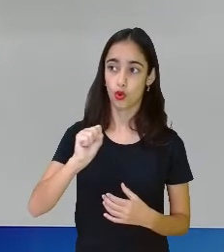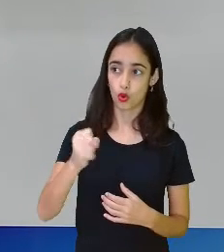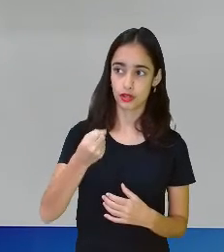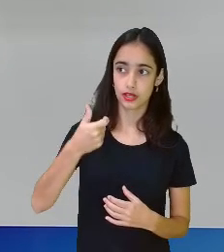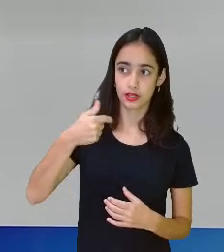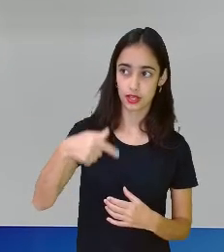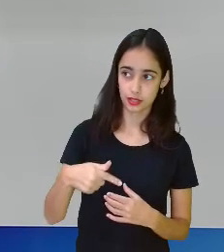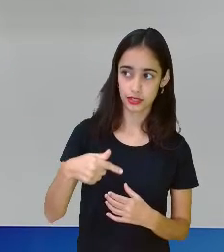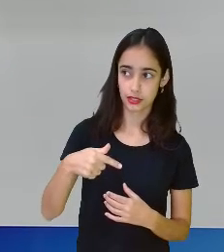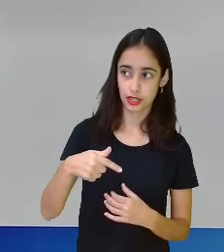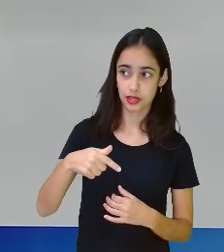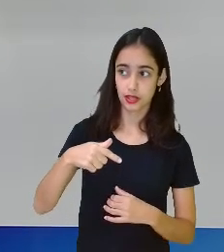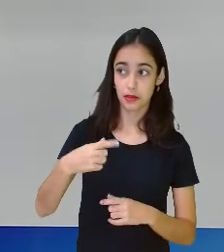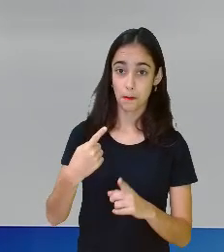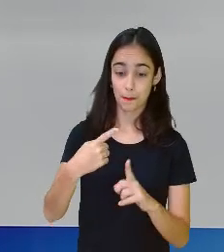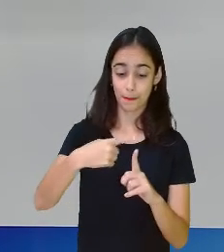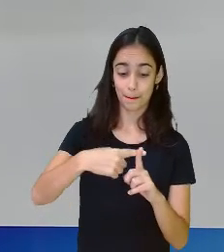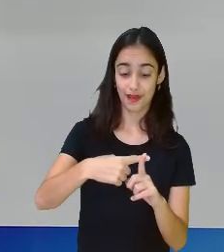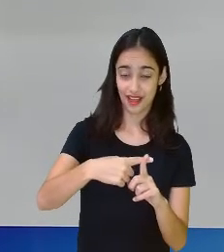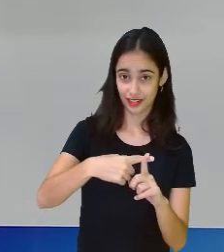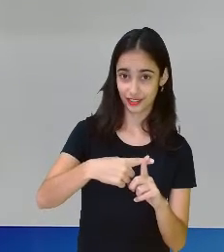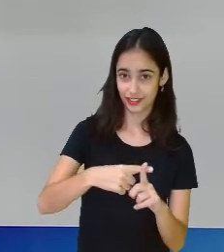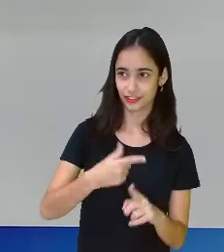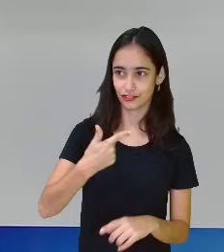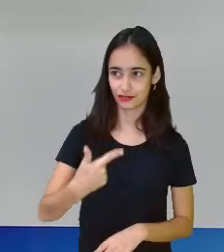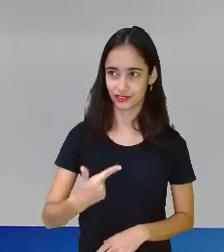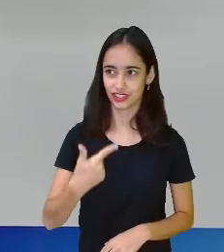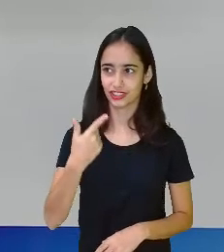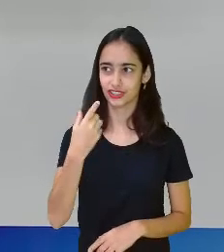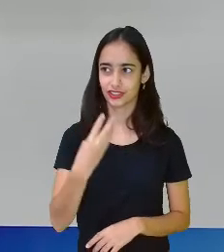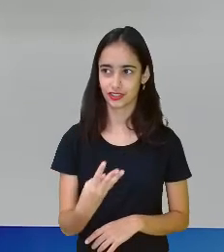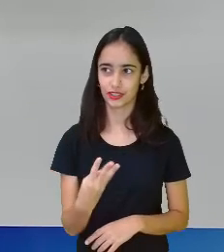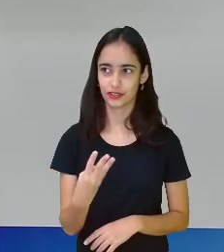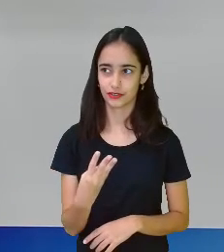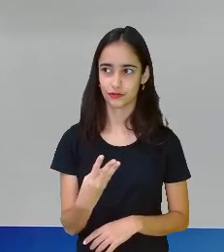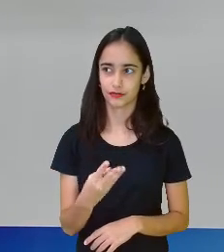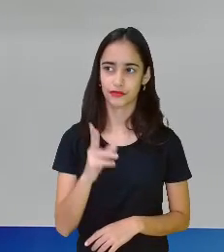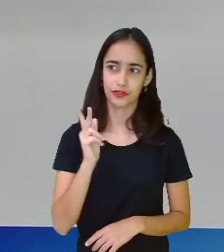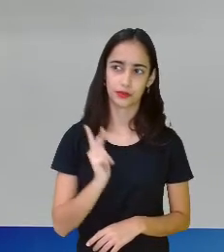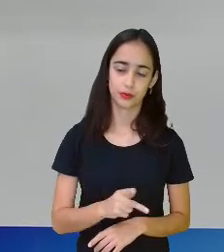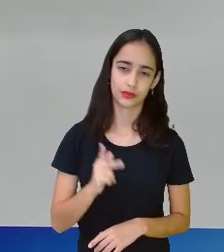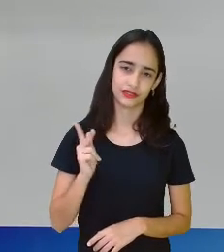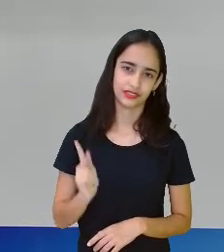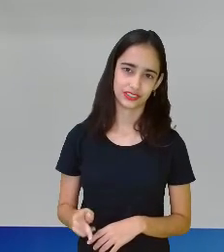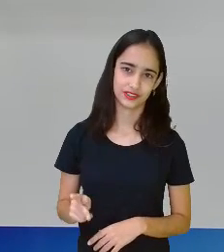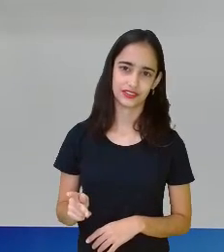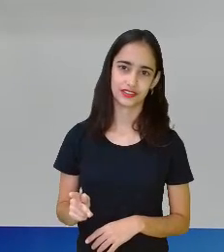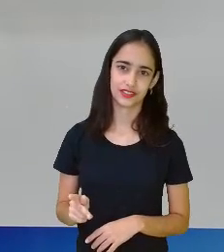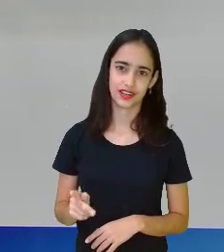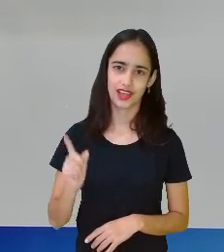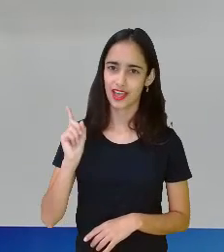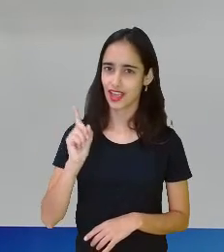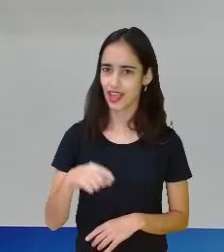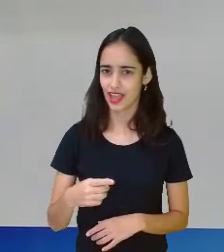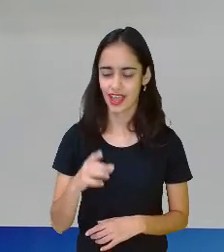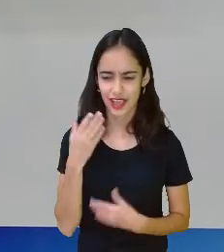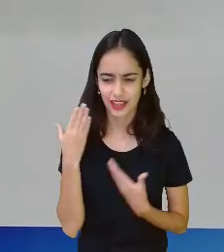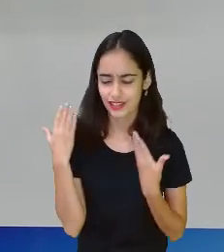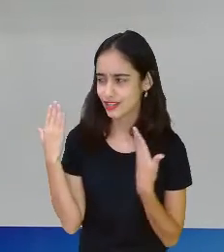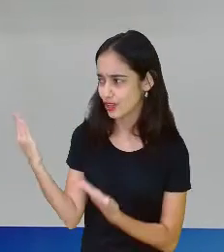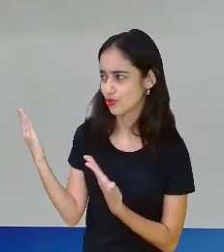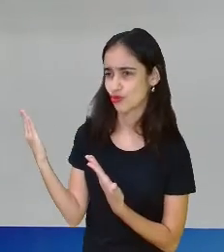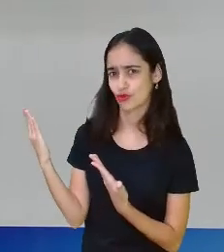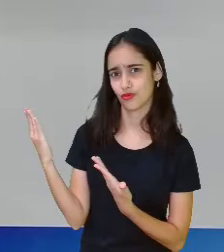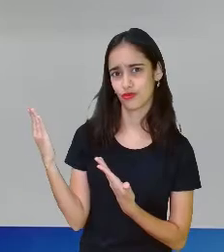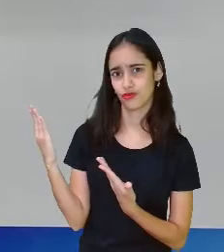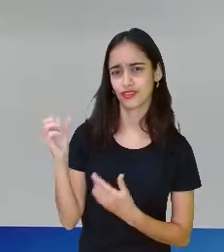primo. Quantas bolas de gude Lucas ficou? Professora, pelo amor de Deus, a adição é isso, é? É só